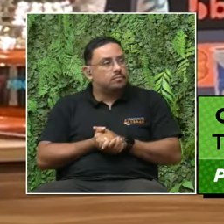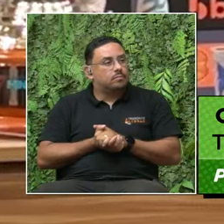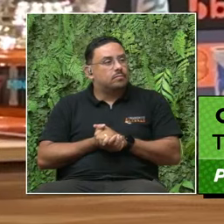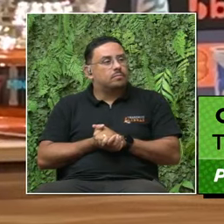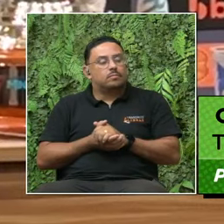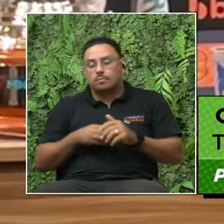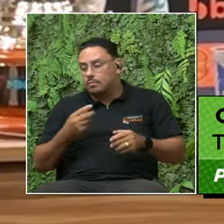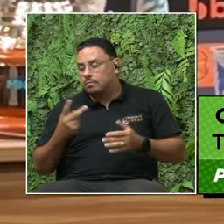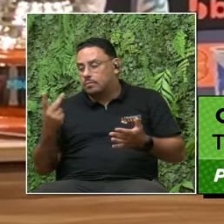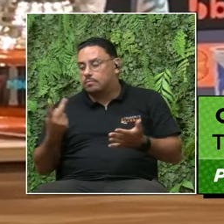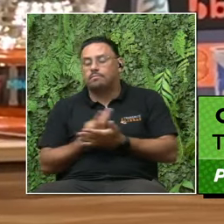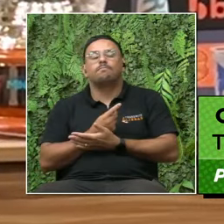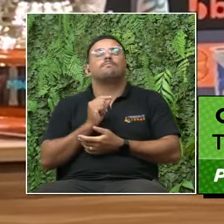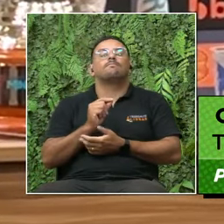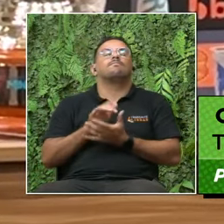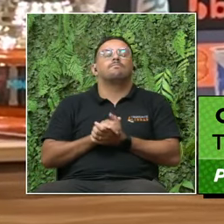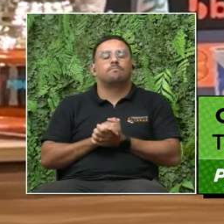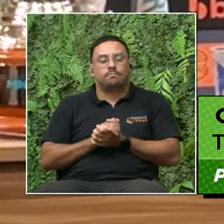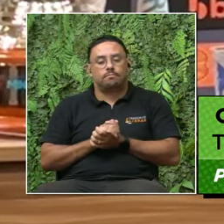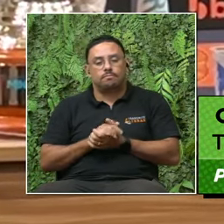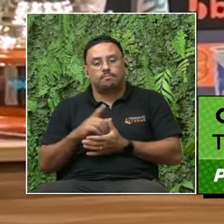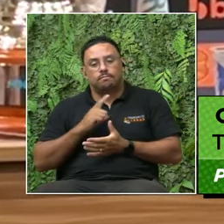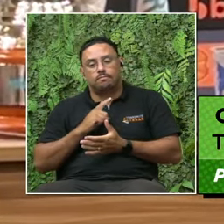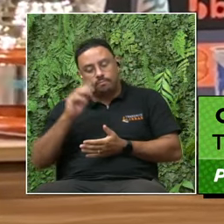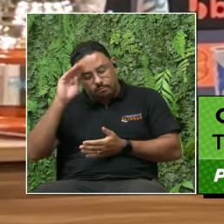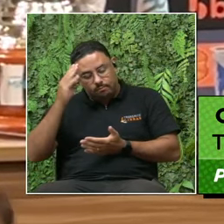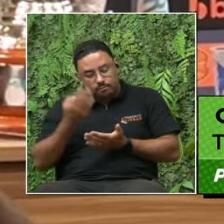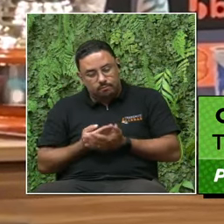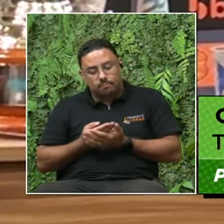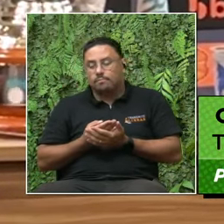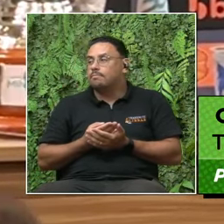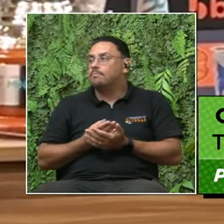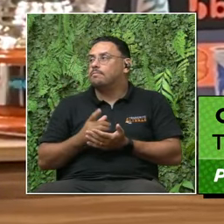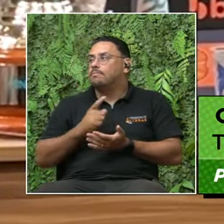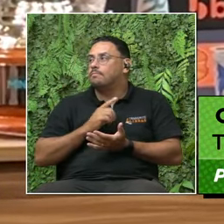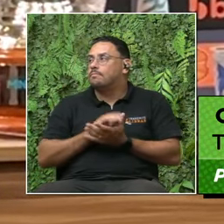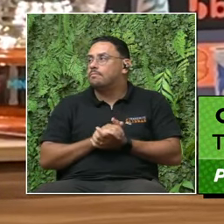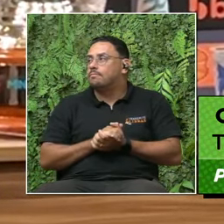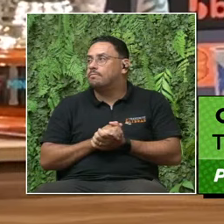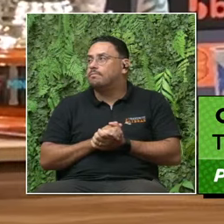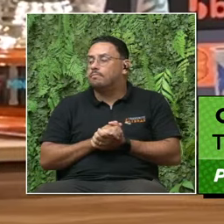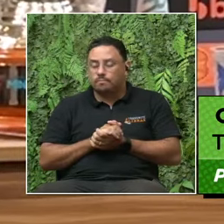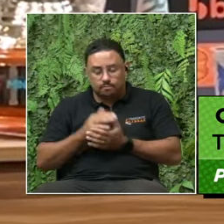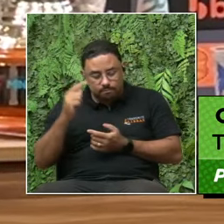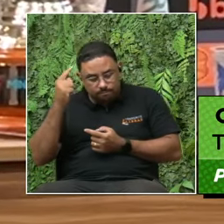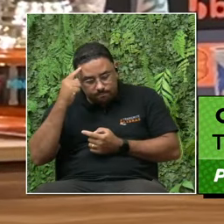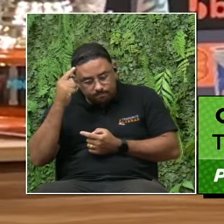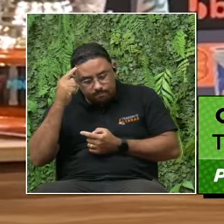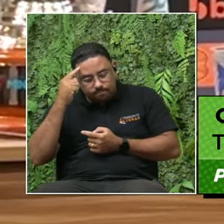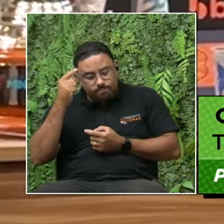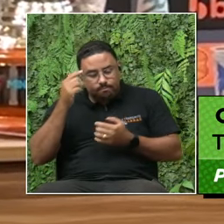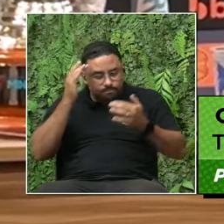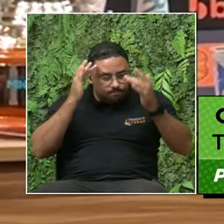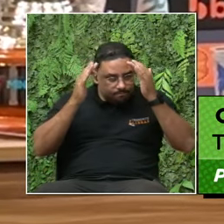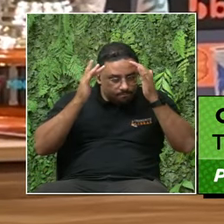convento eer convento de fol la cabe